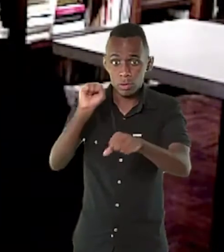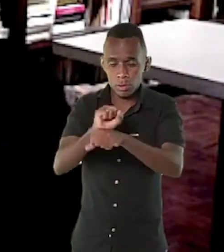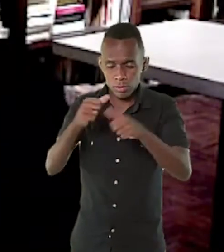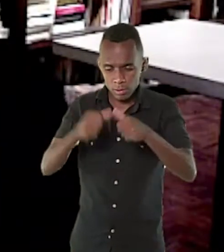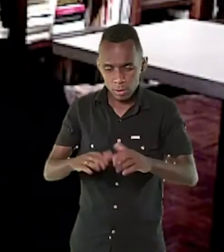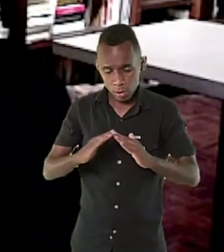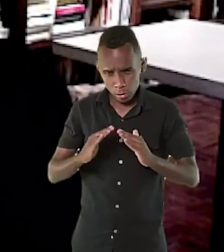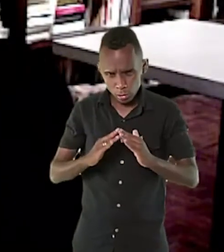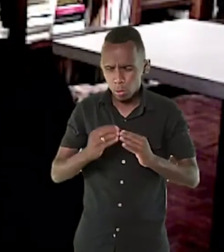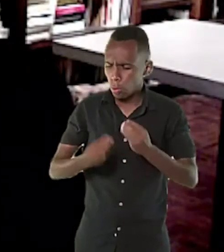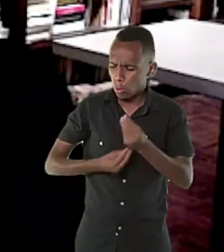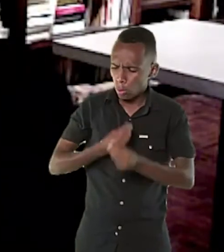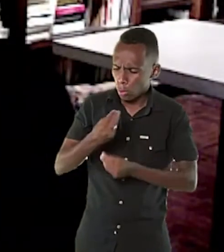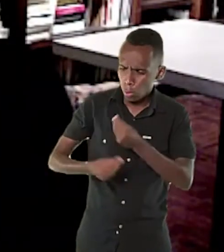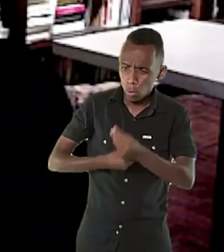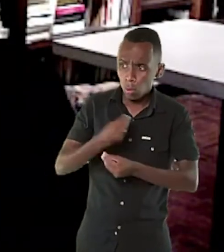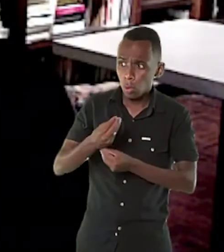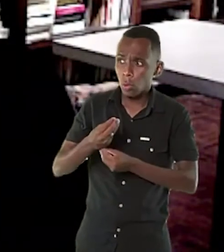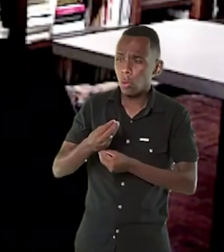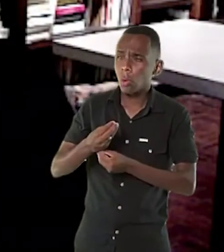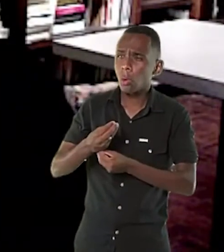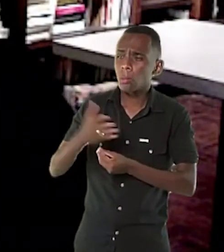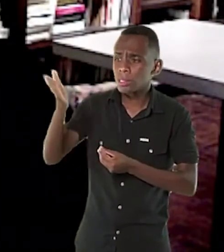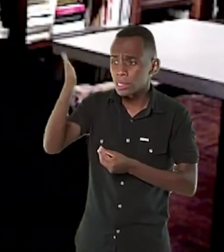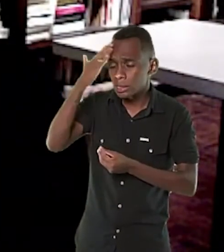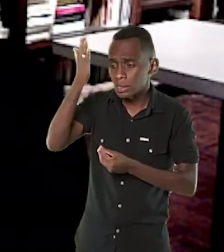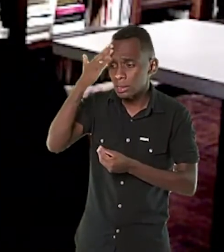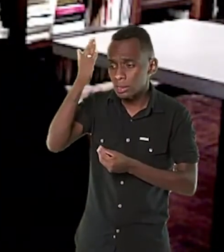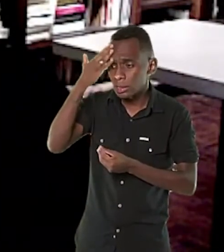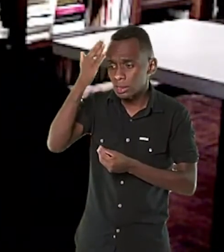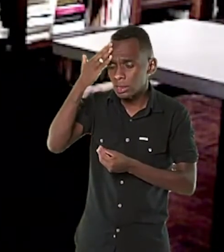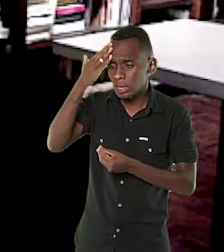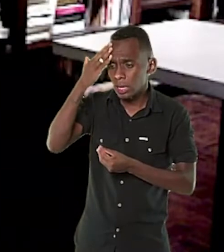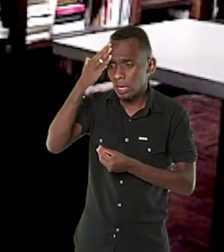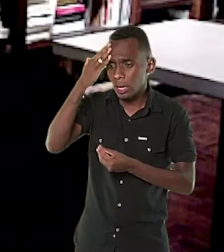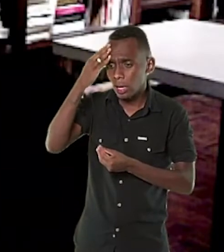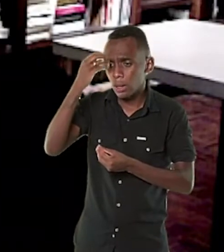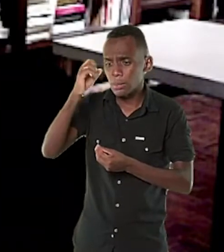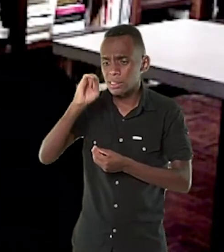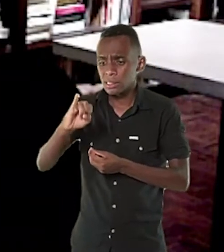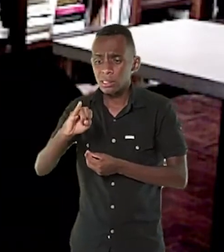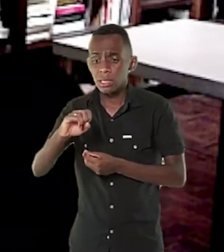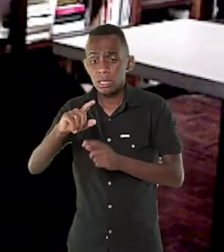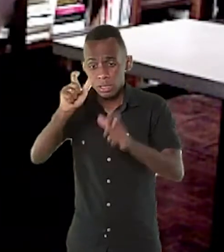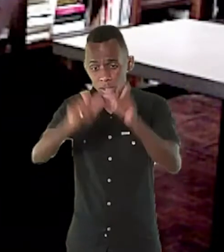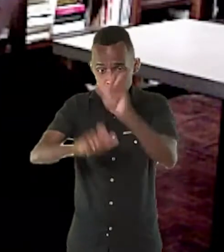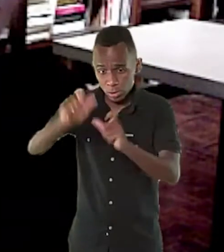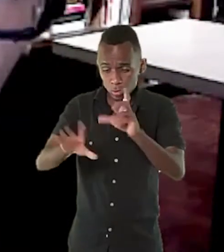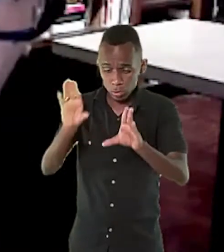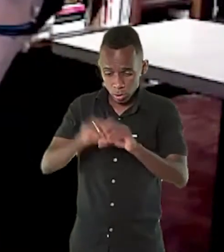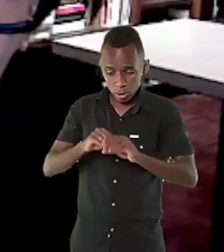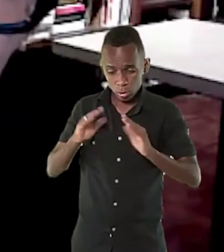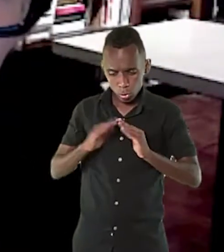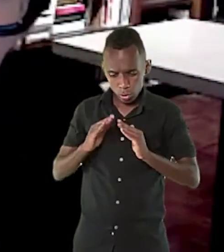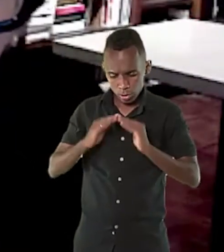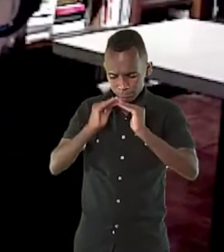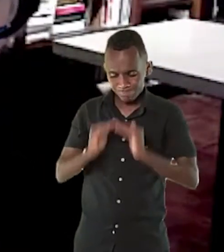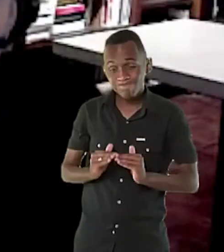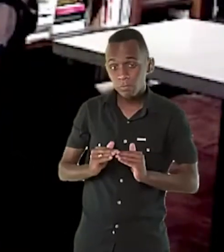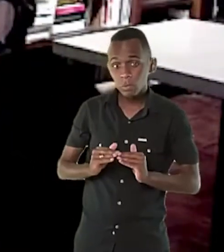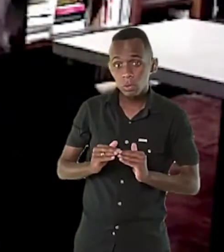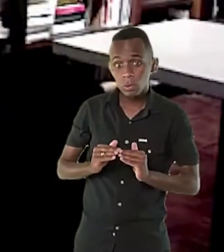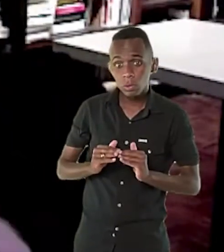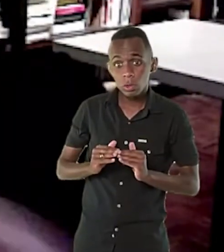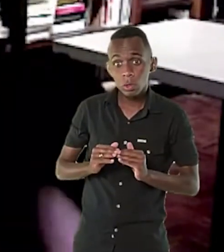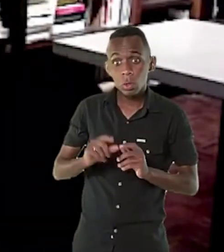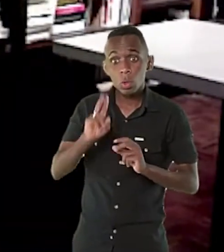dizer quem estava o sucesso, a eficiência ou não da quarentena? Cruzando os dados